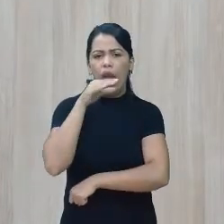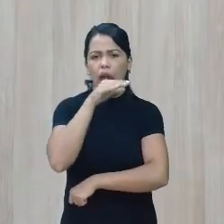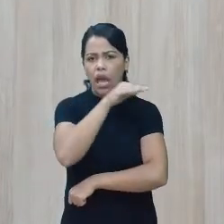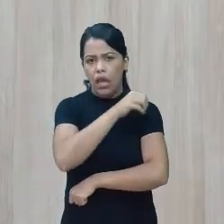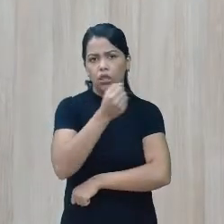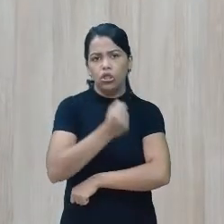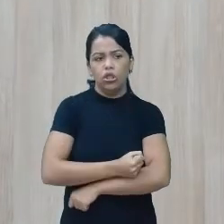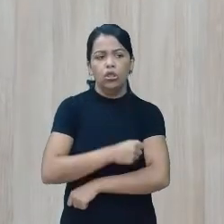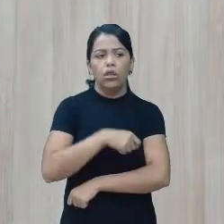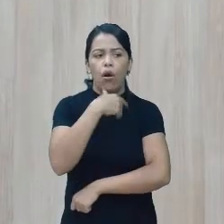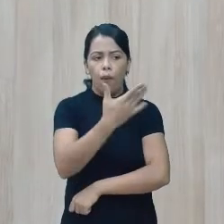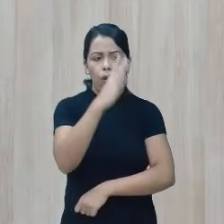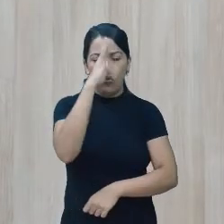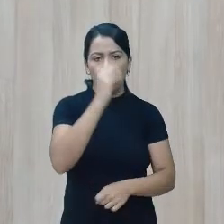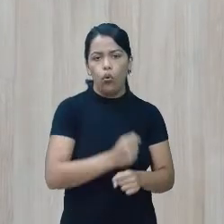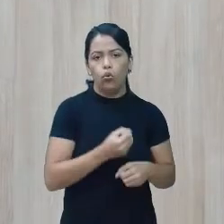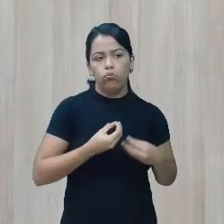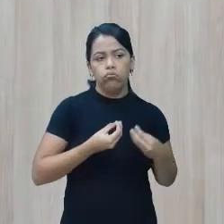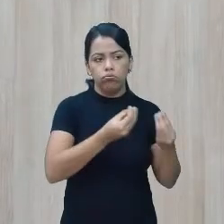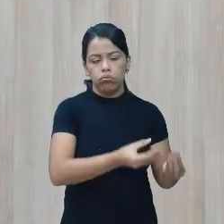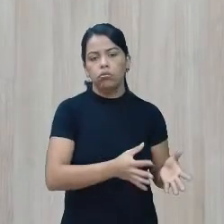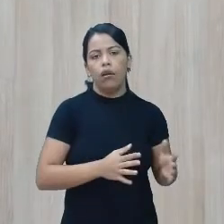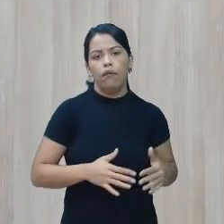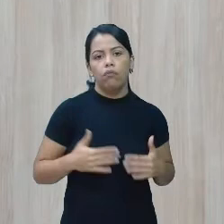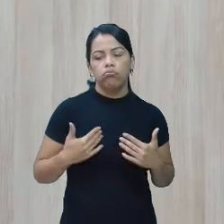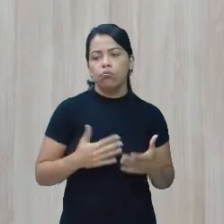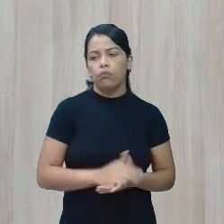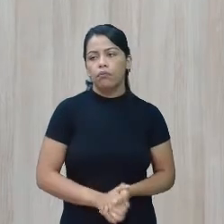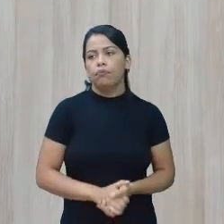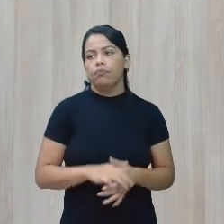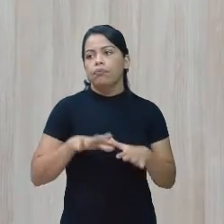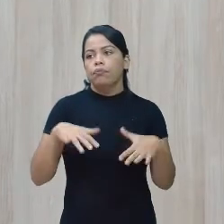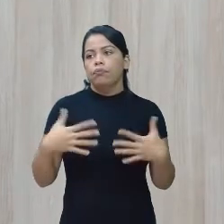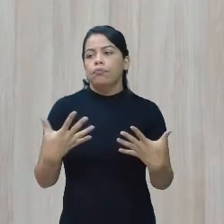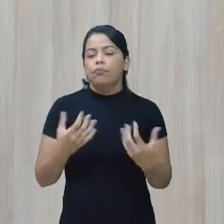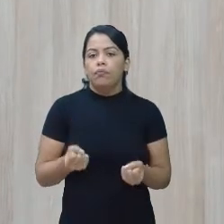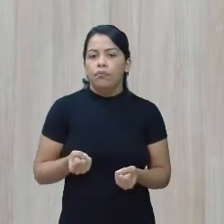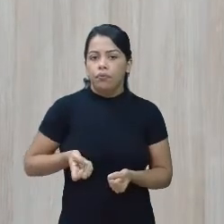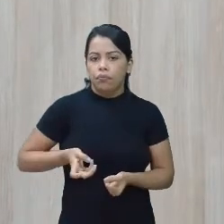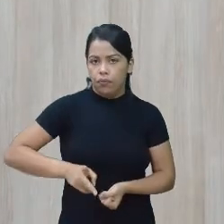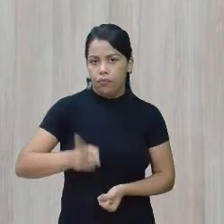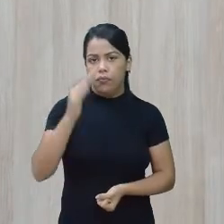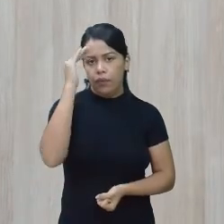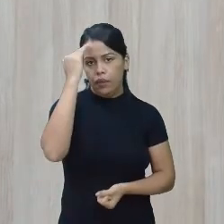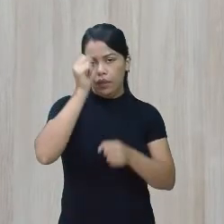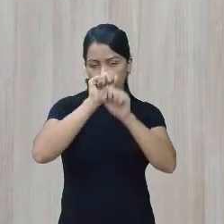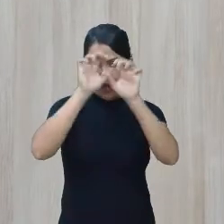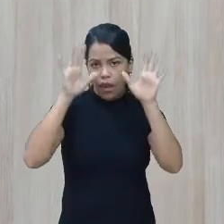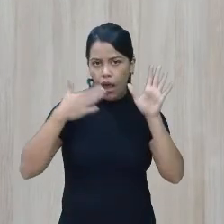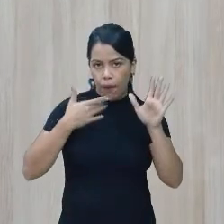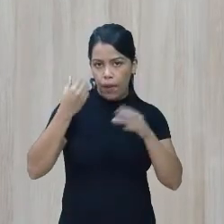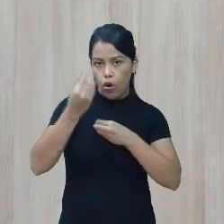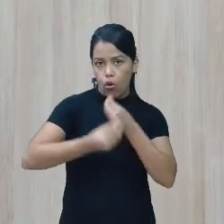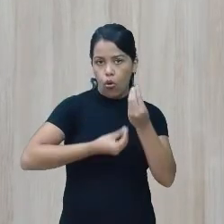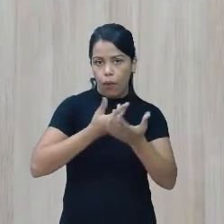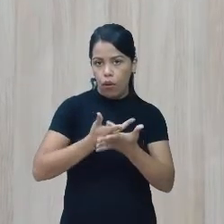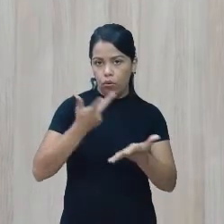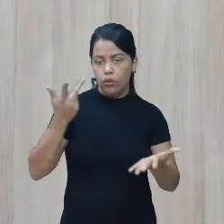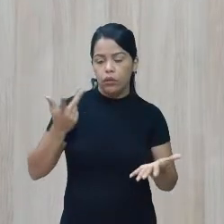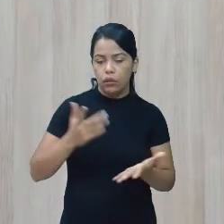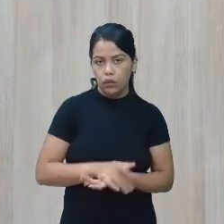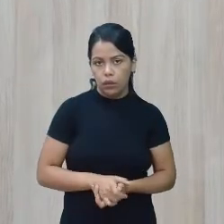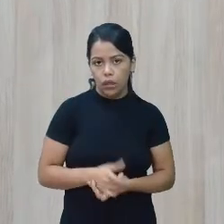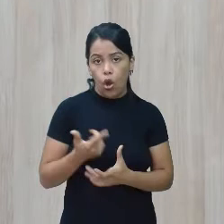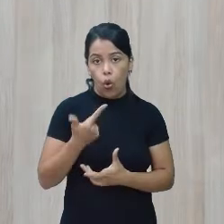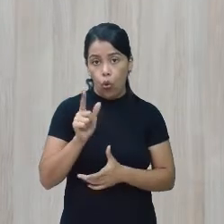quem ele era vendido. Enfim, então, vamos dar sequência, né, para entender um pouco mais sobre esse circuito, né? E aí, para